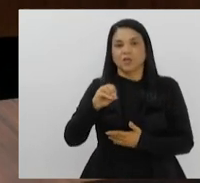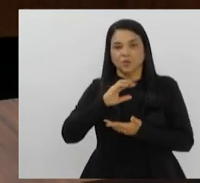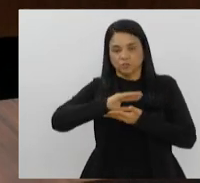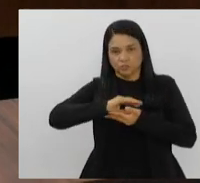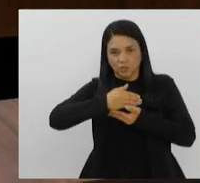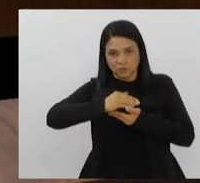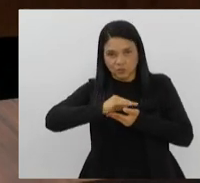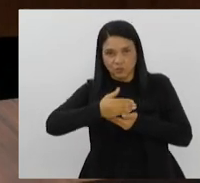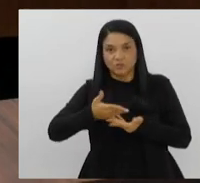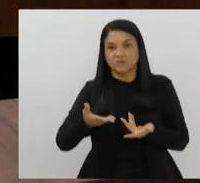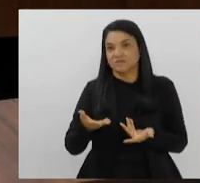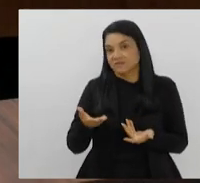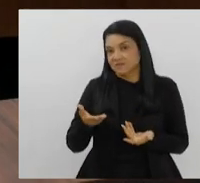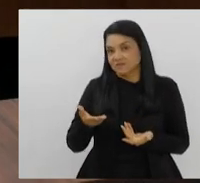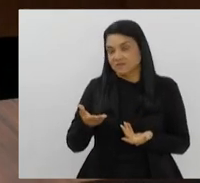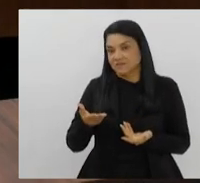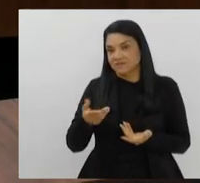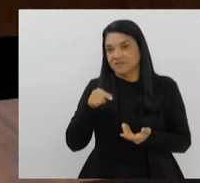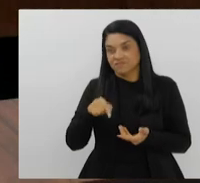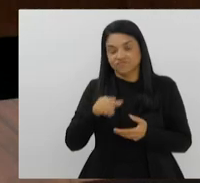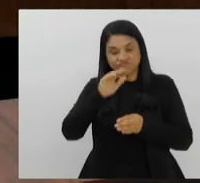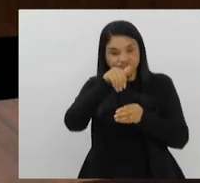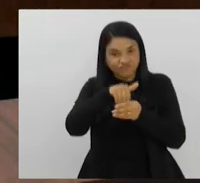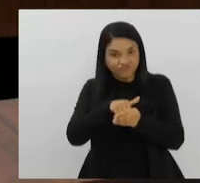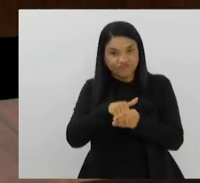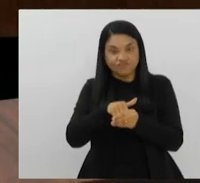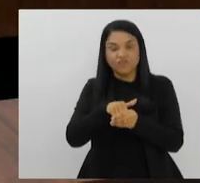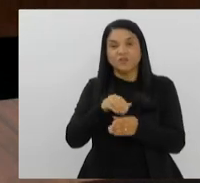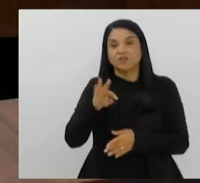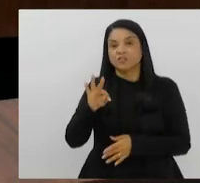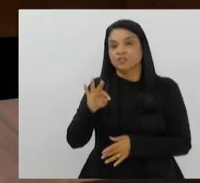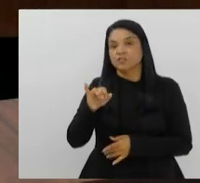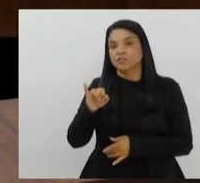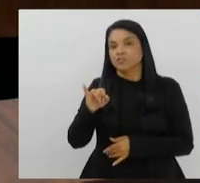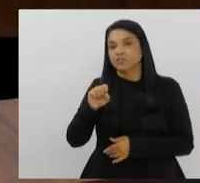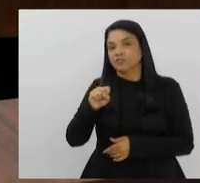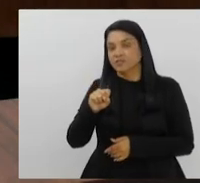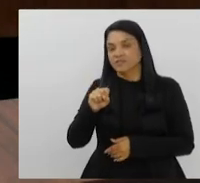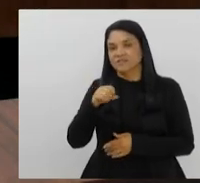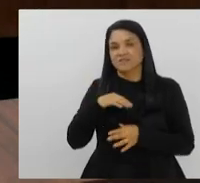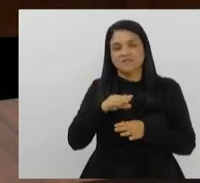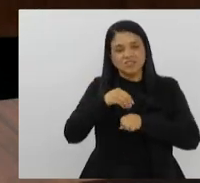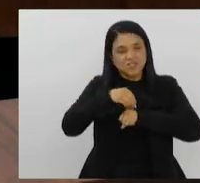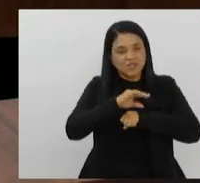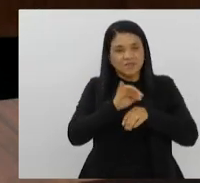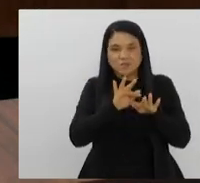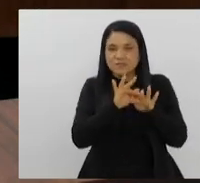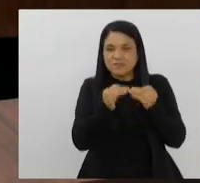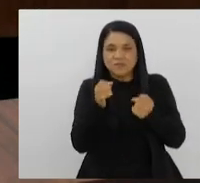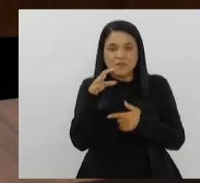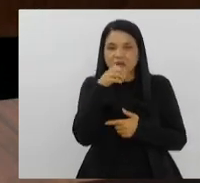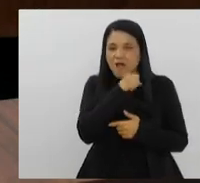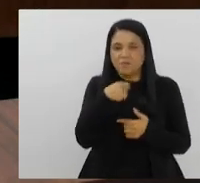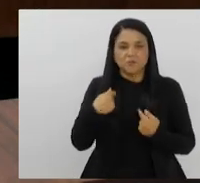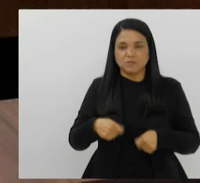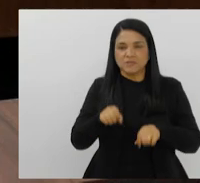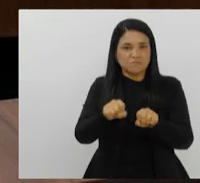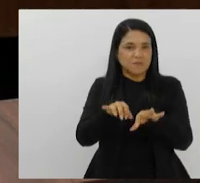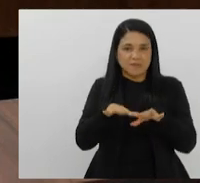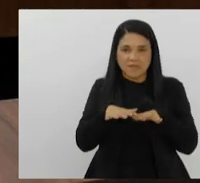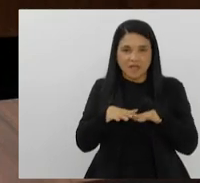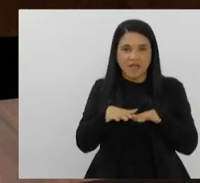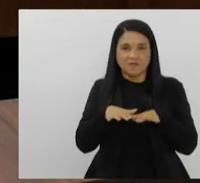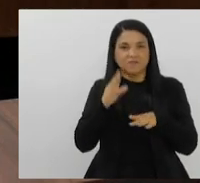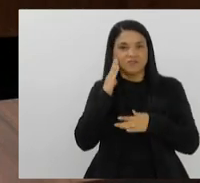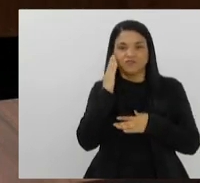é típico do voto de TIS. Faz a indicação simples, é mais rápido, não precisa vir em plenário, vai